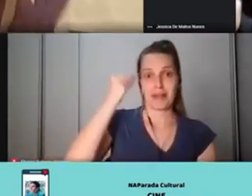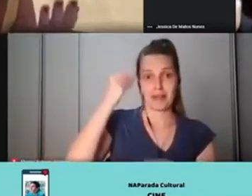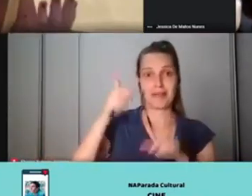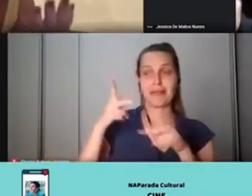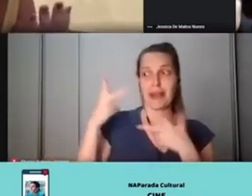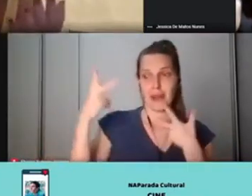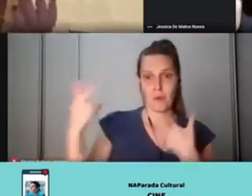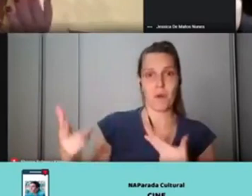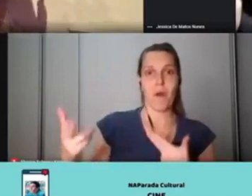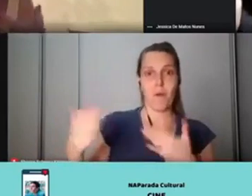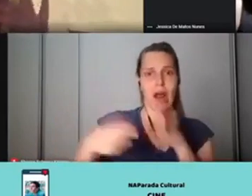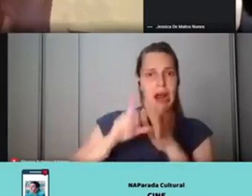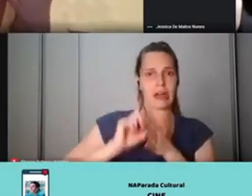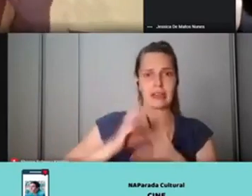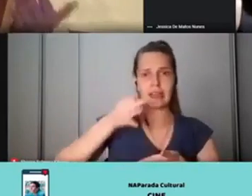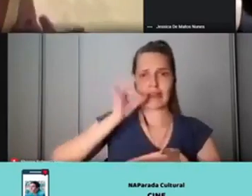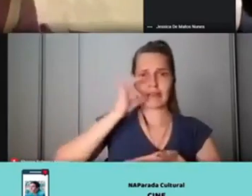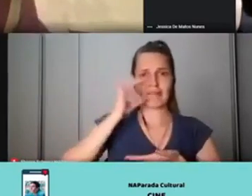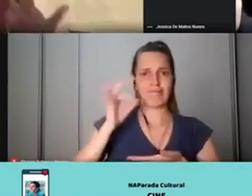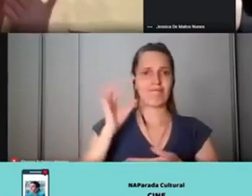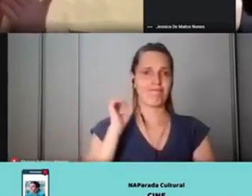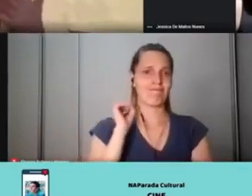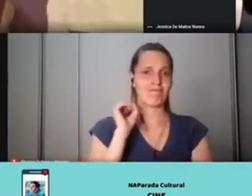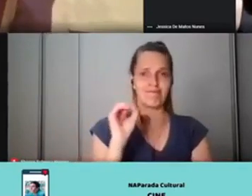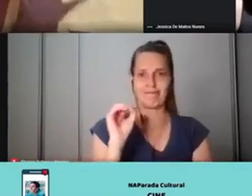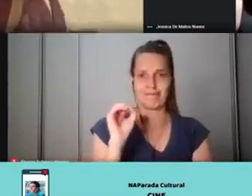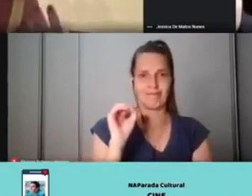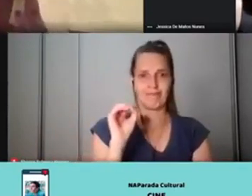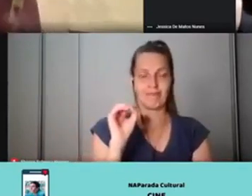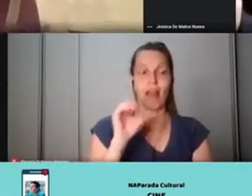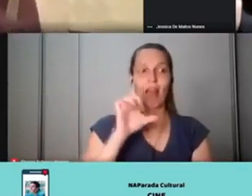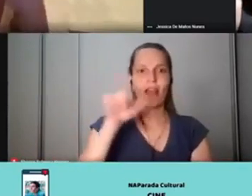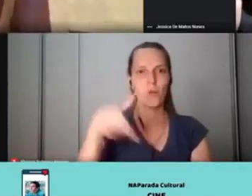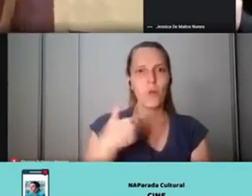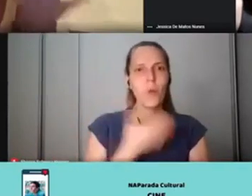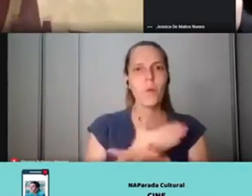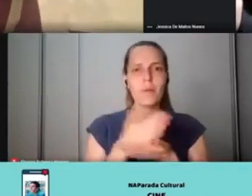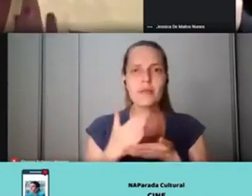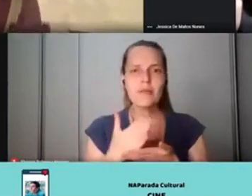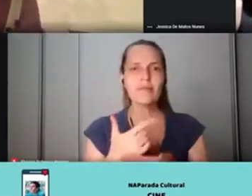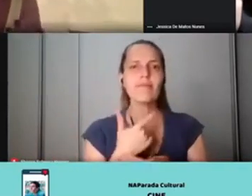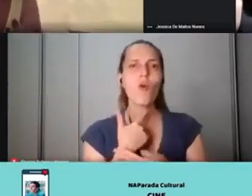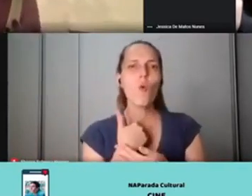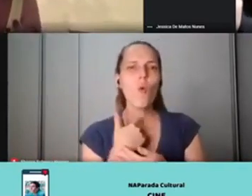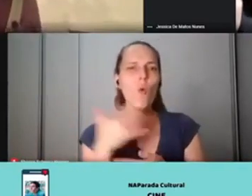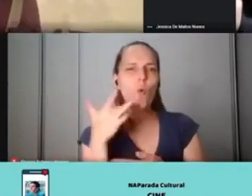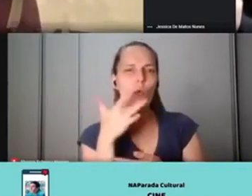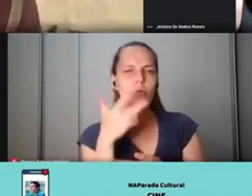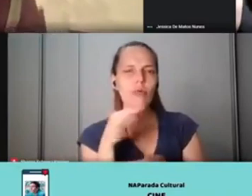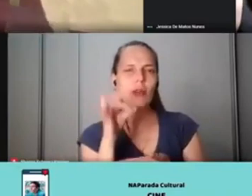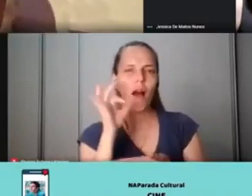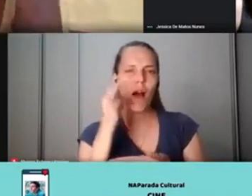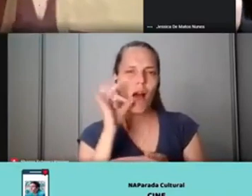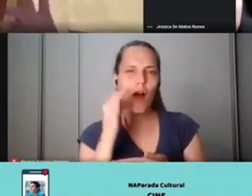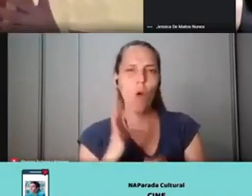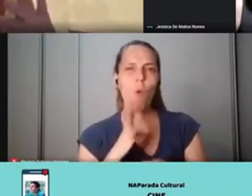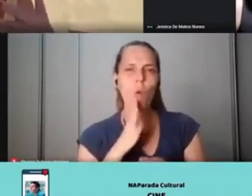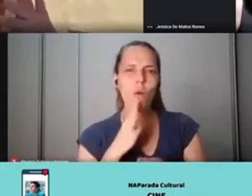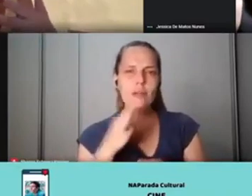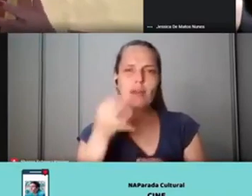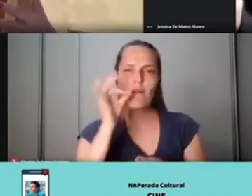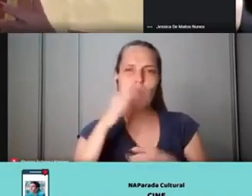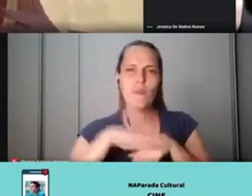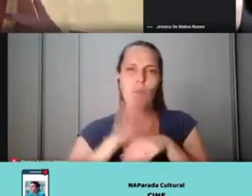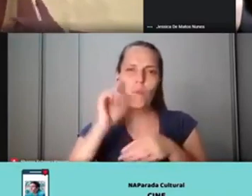antes eu nem tomava, assim, né, mas eu passei a Uhum, gostar e adquiri o hábito e até a conhecer um pouco mais sobre café quando